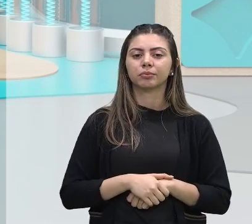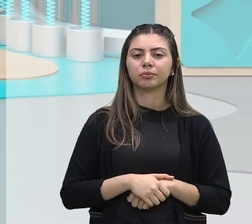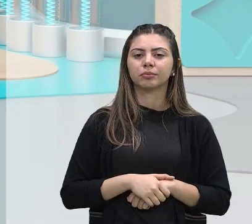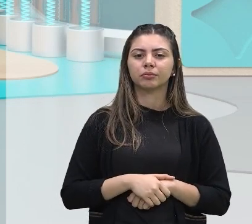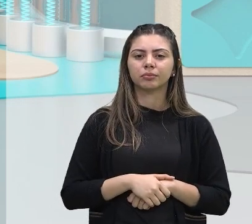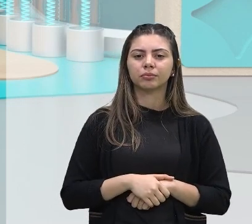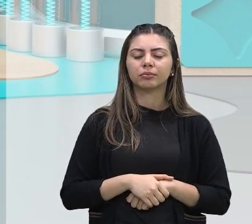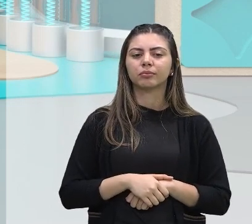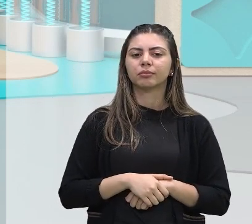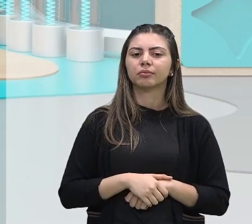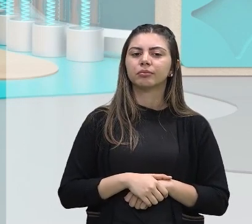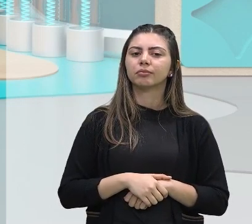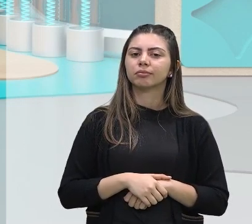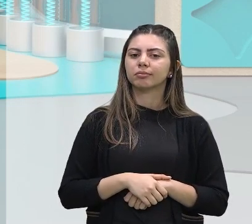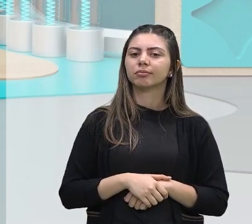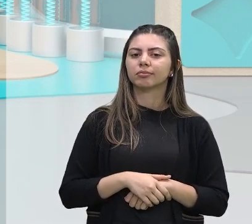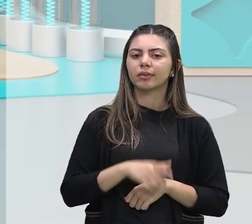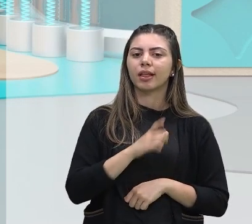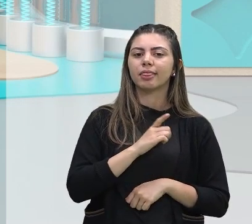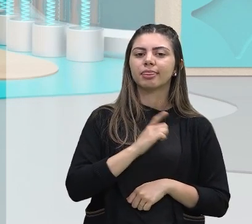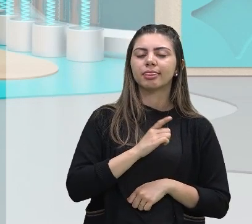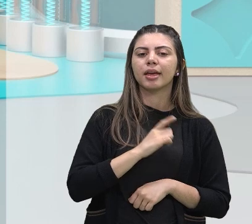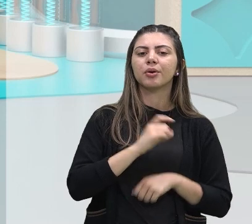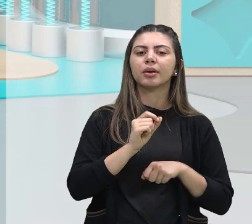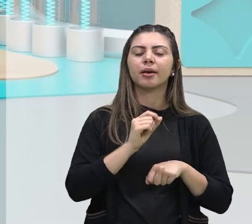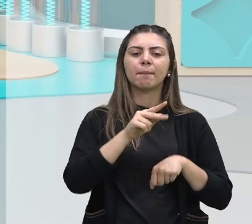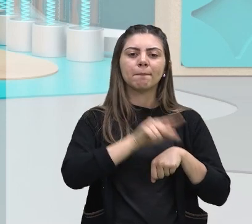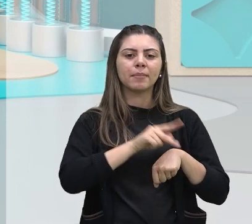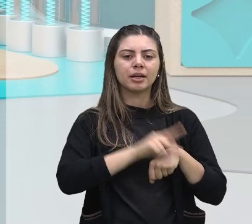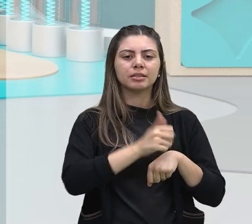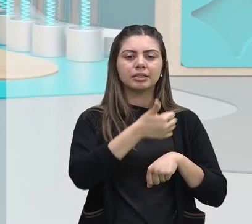ouro, prata, 19 bronze,